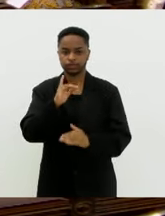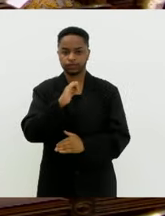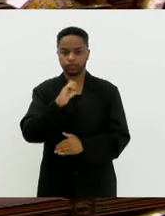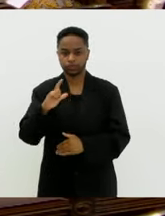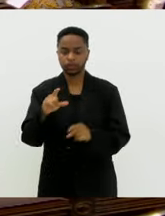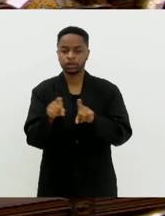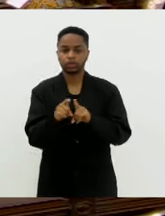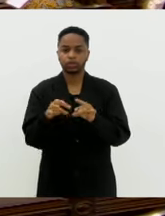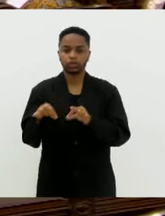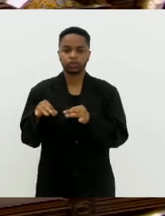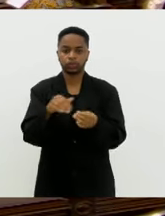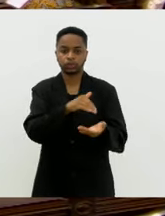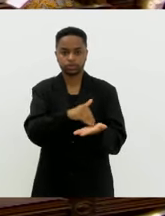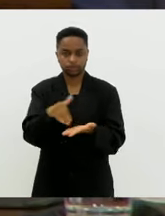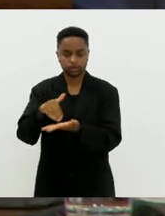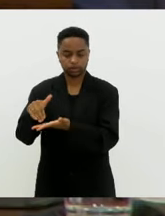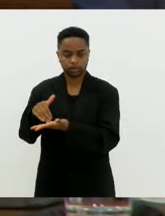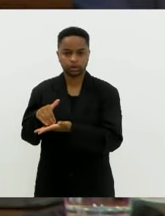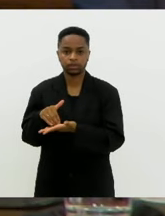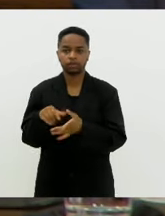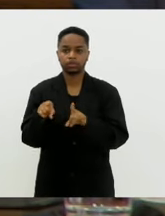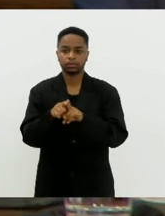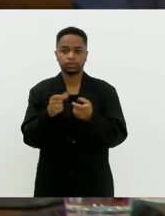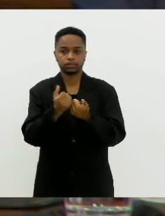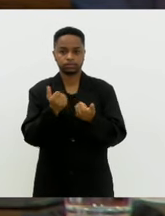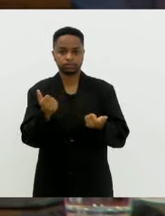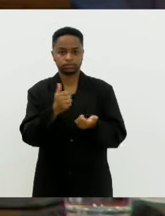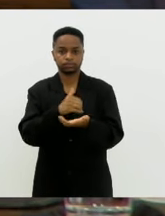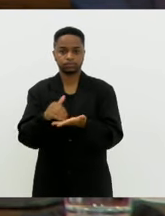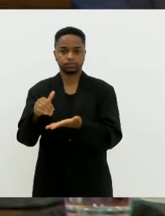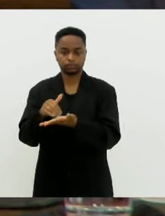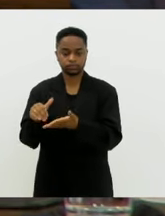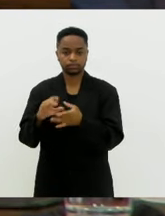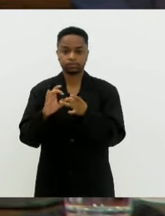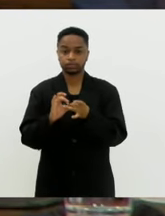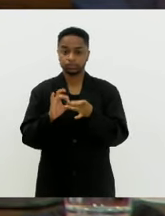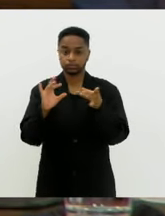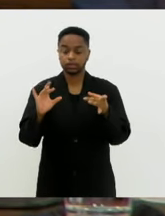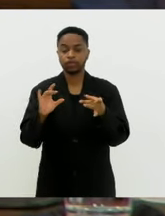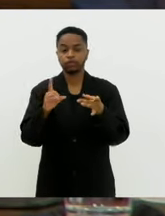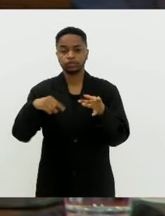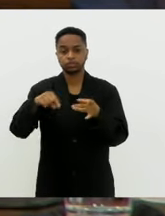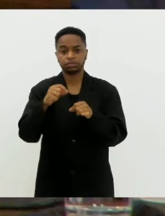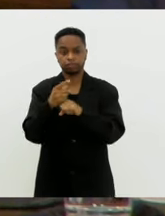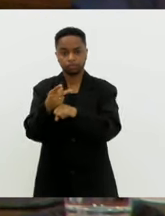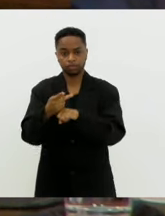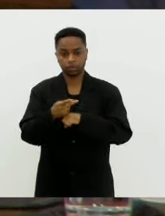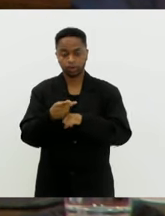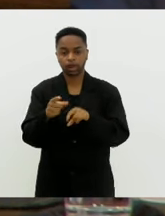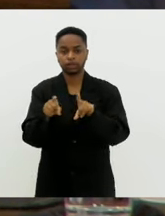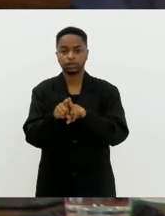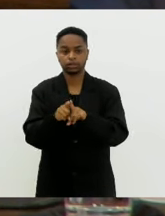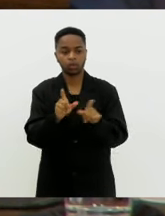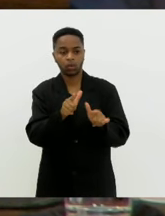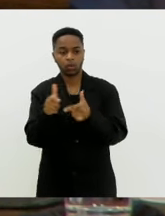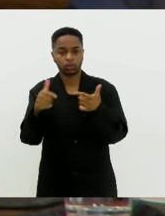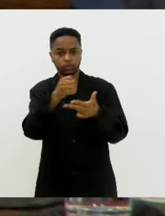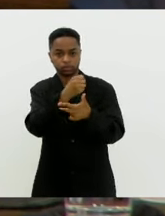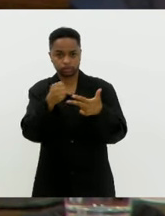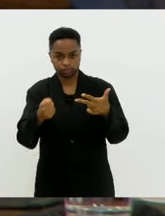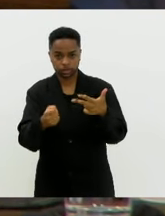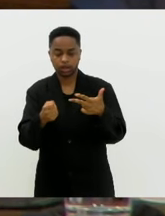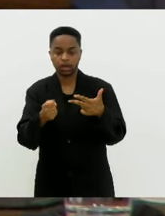Governo do Estado, seus secretários, subsecretários, à disposição desse parlamento, à disposição dos demais poderes no ano de